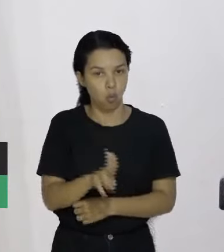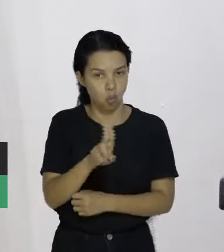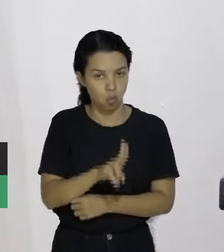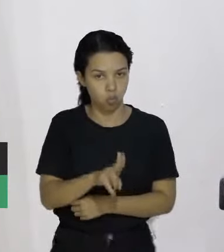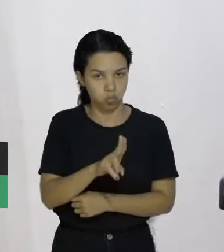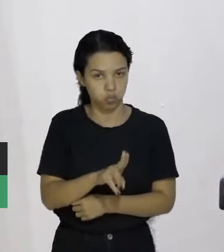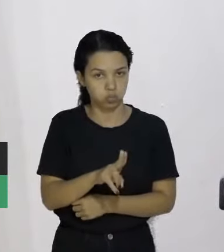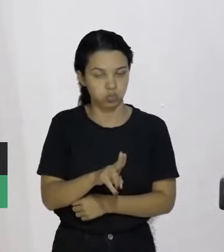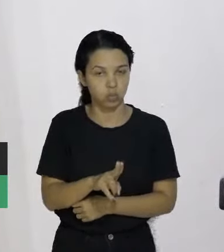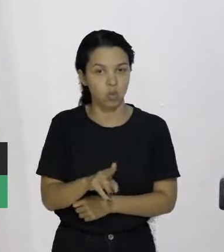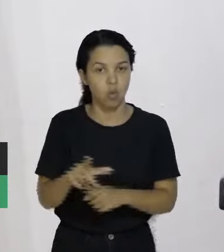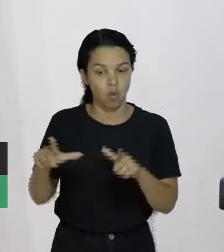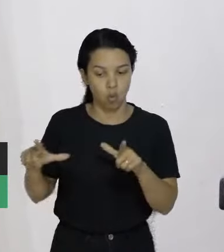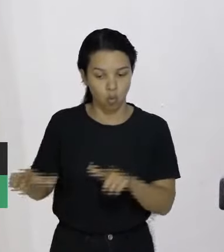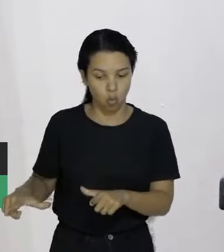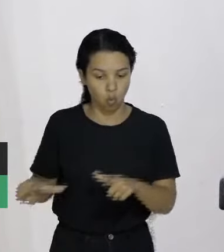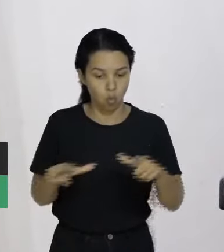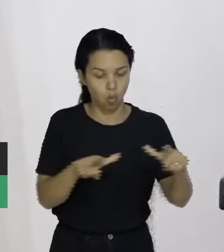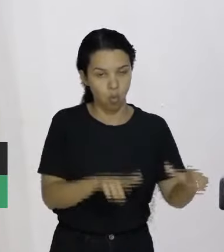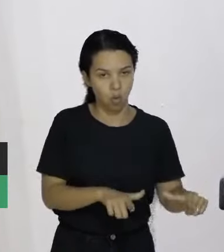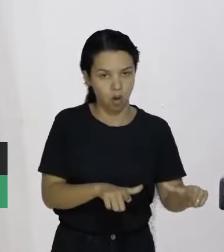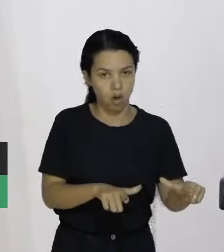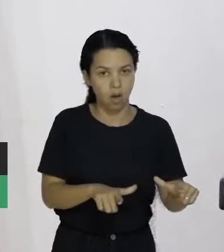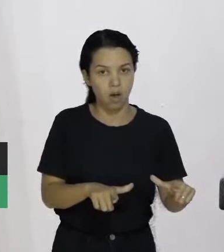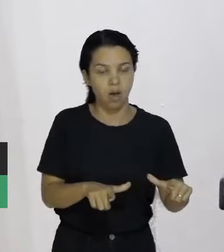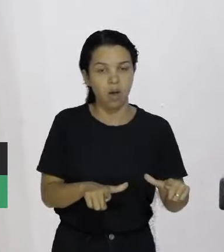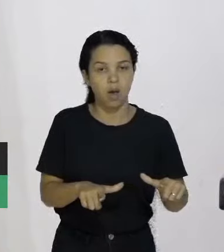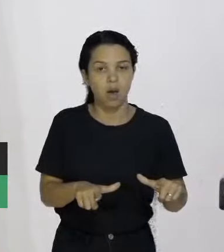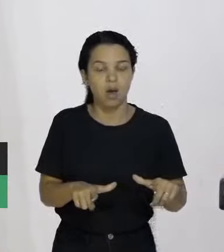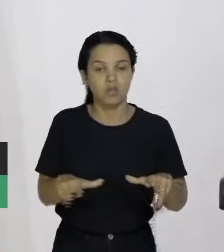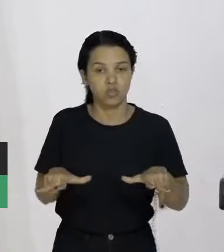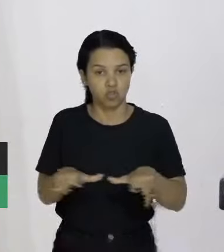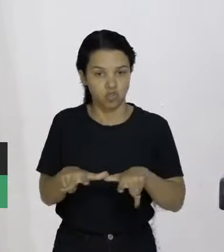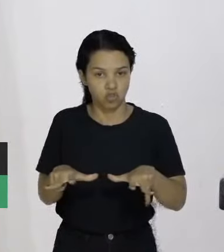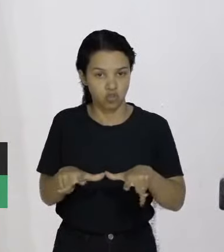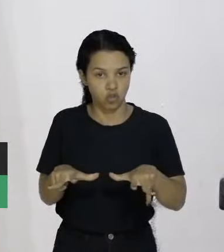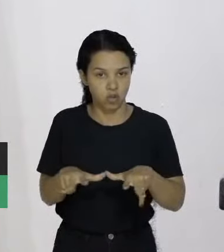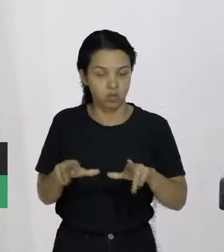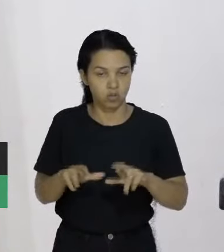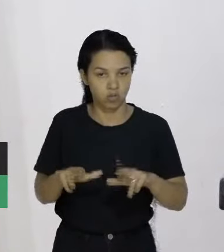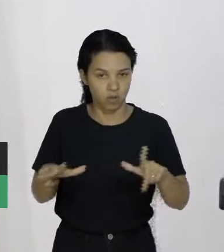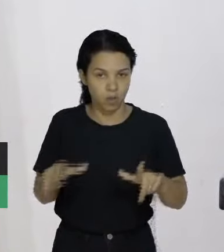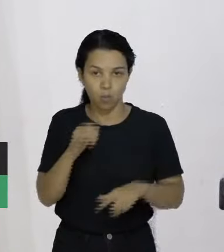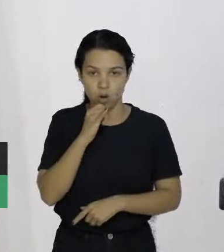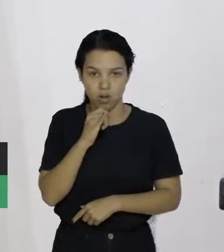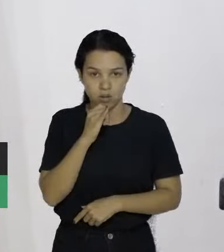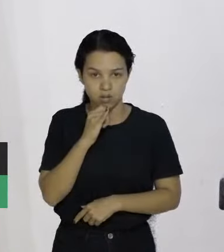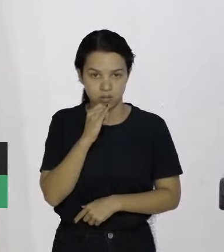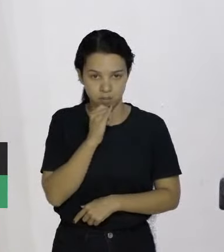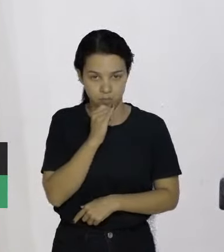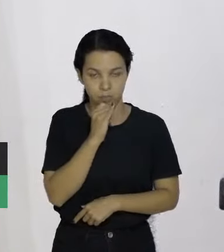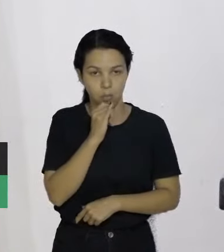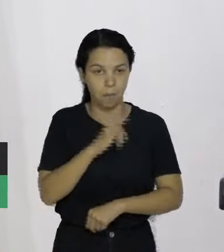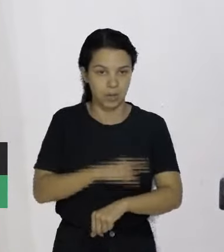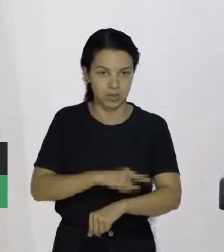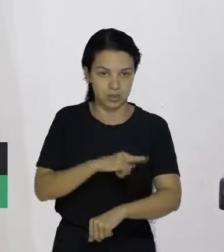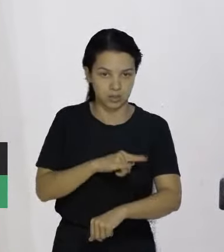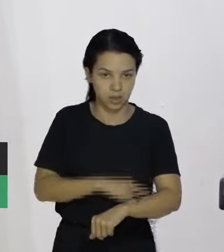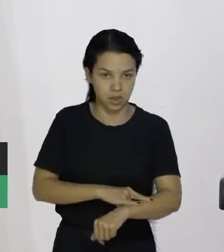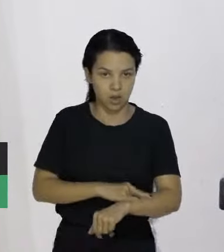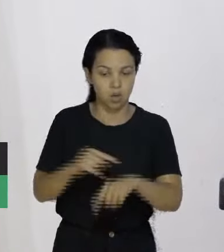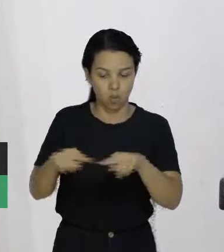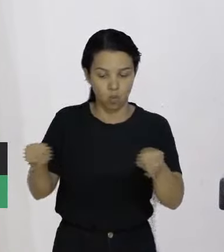segregados por gênero tais como banheiros vestiários e dormitórios de acordo com a identidade